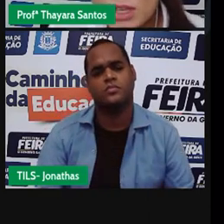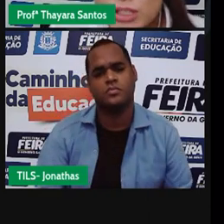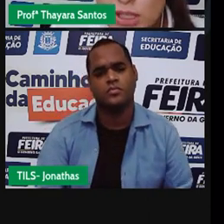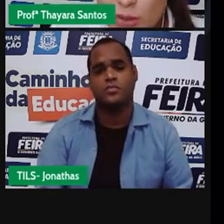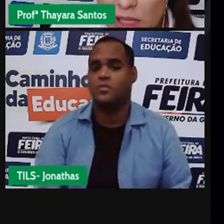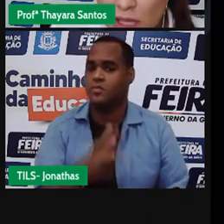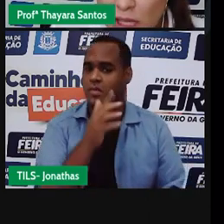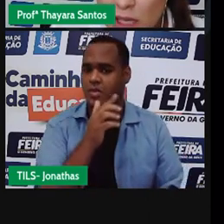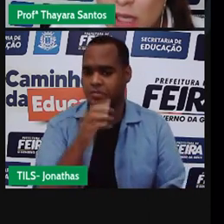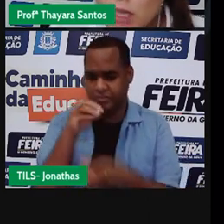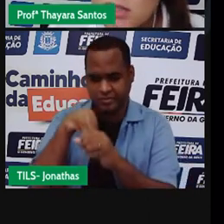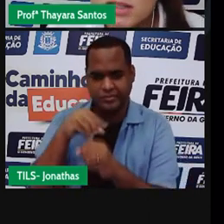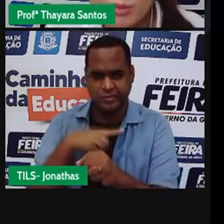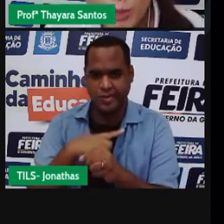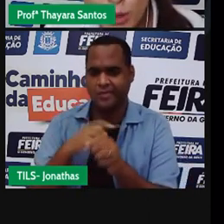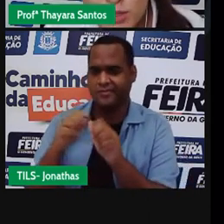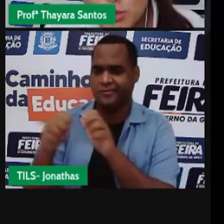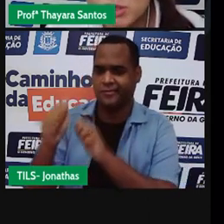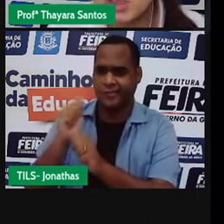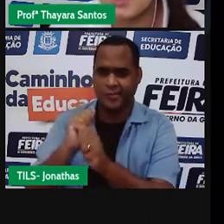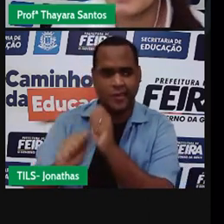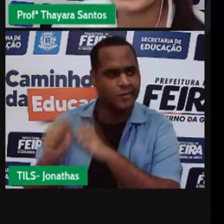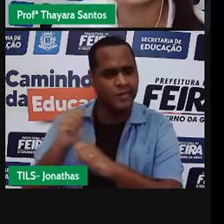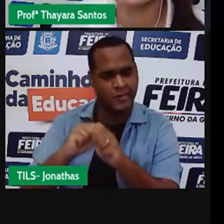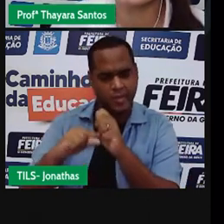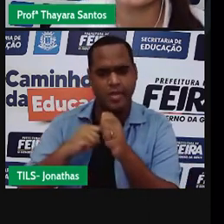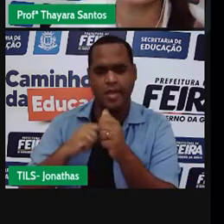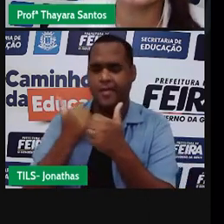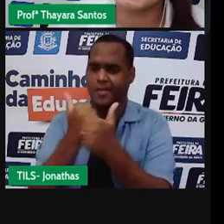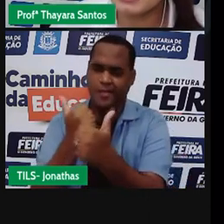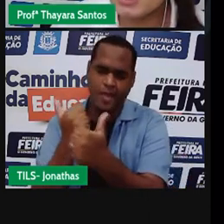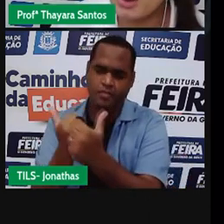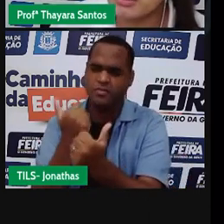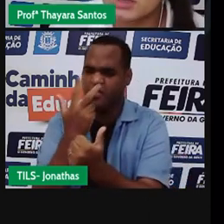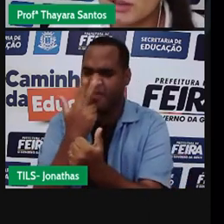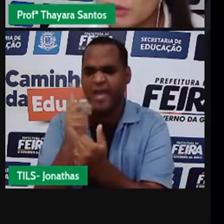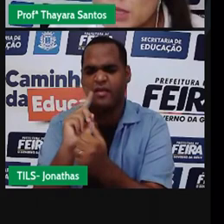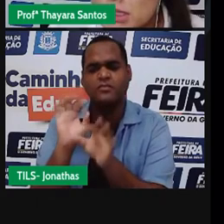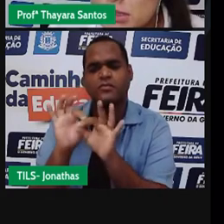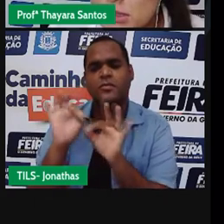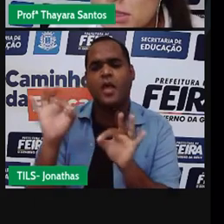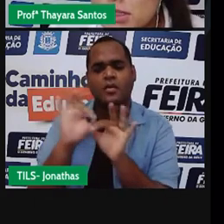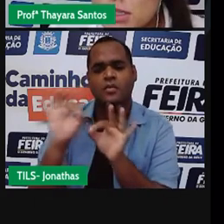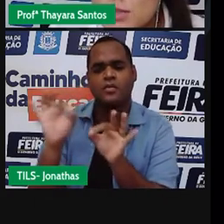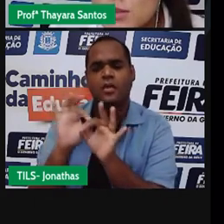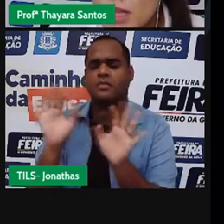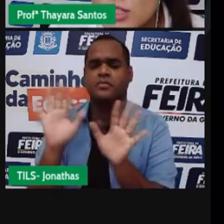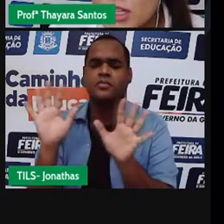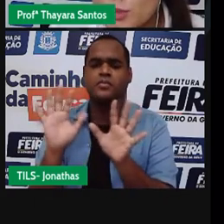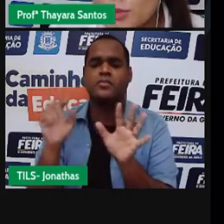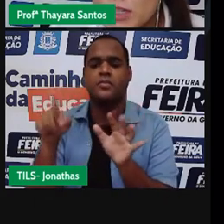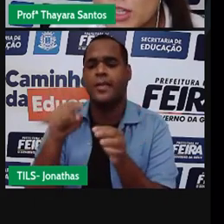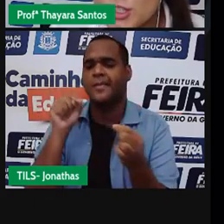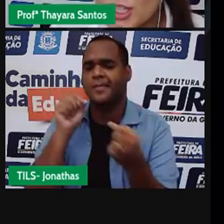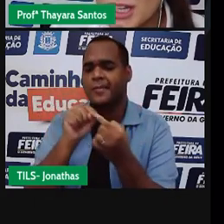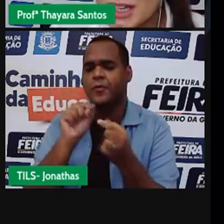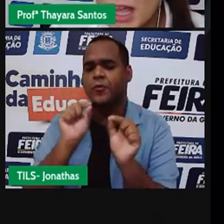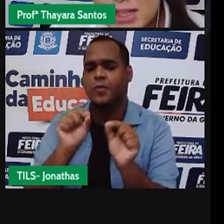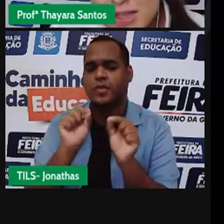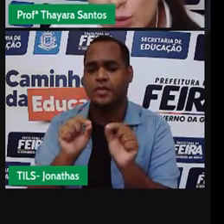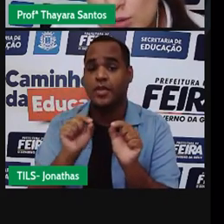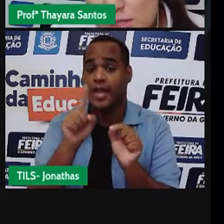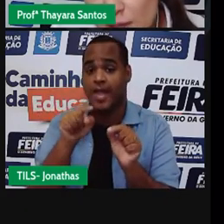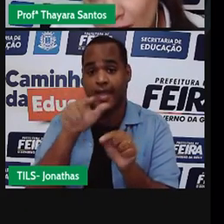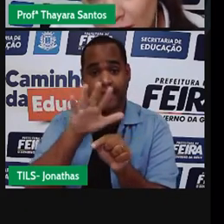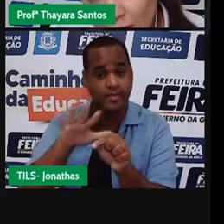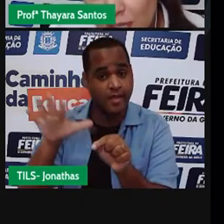continuam se agitando aqui, estão próximos, não estão distantes como estavam antes. Isso está indicando para a gente que